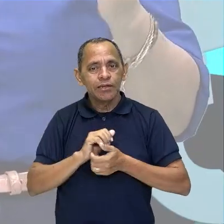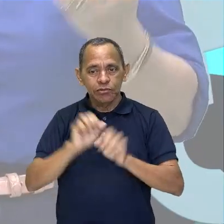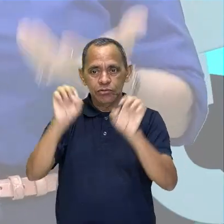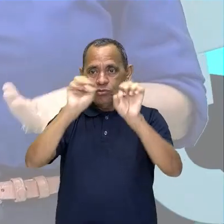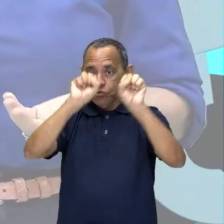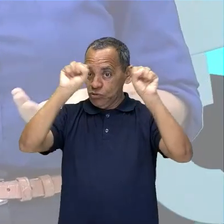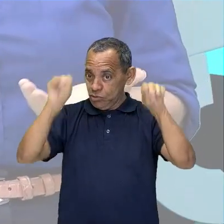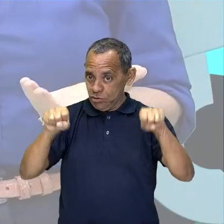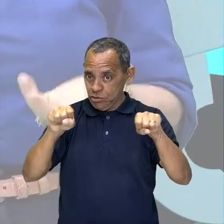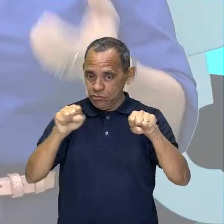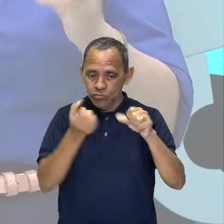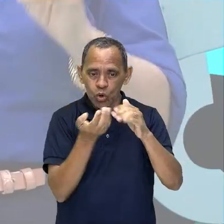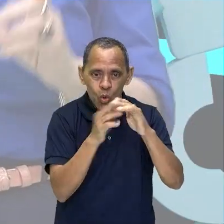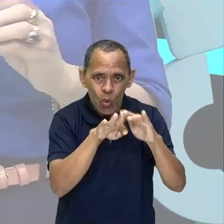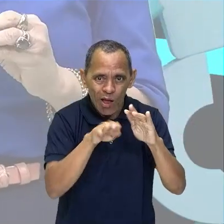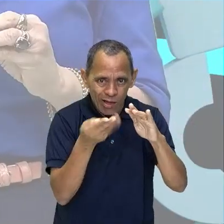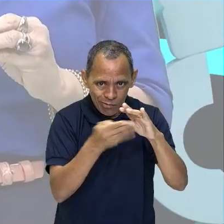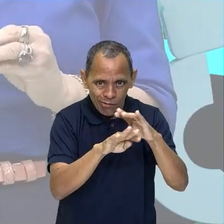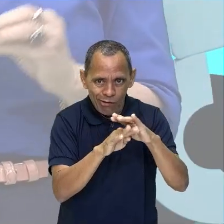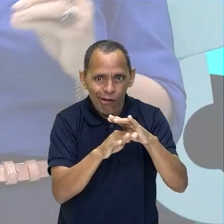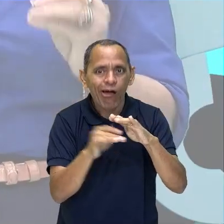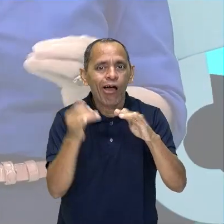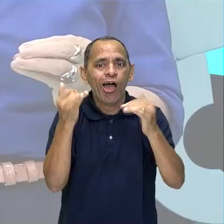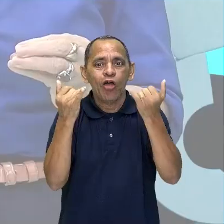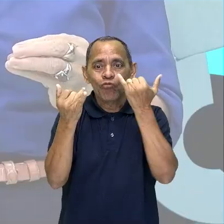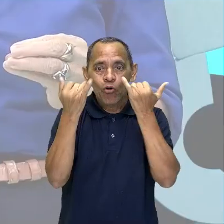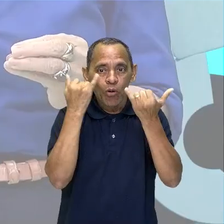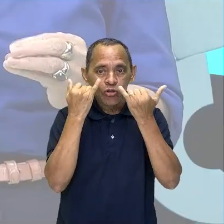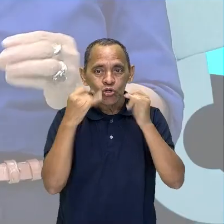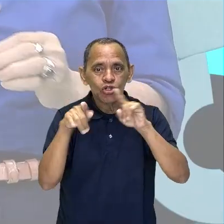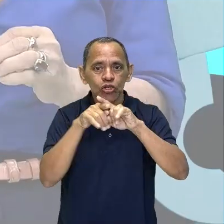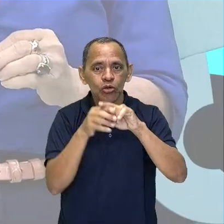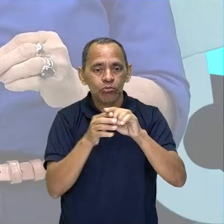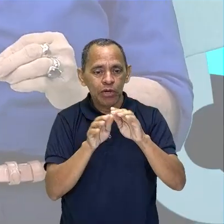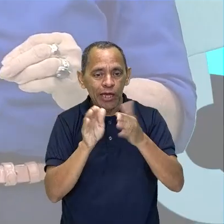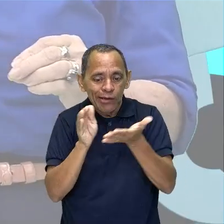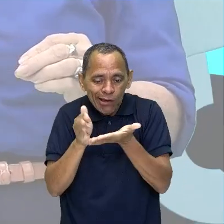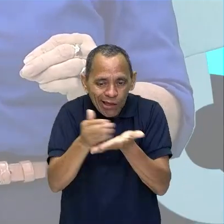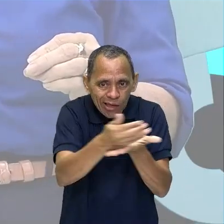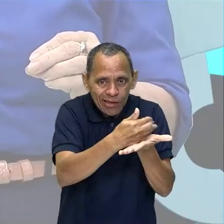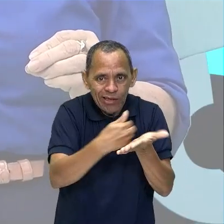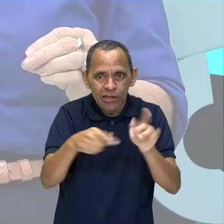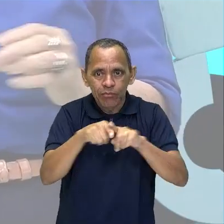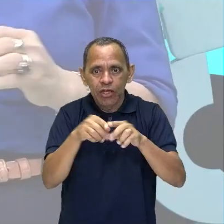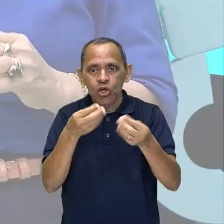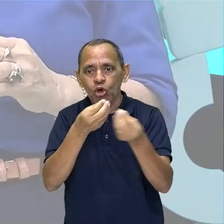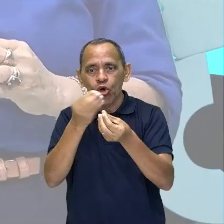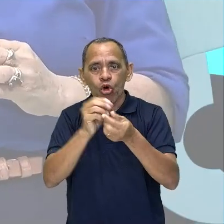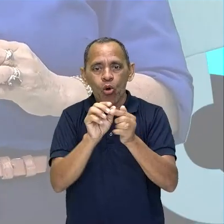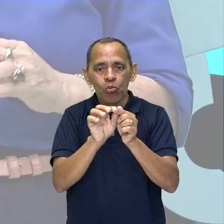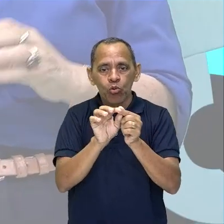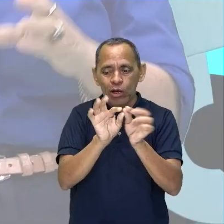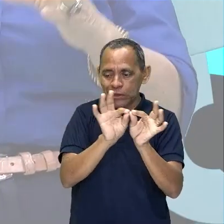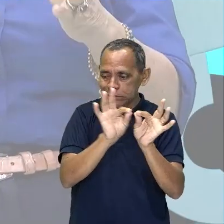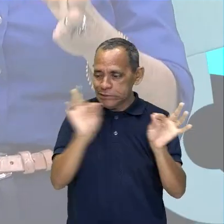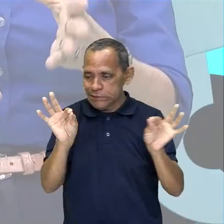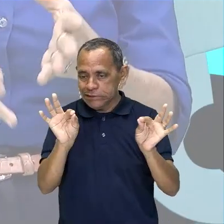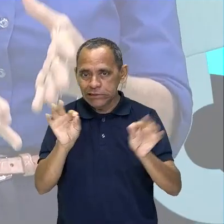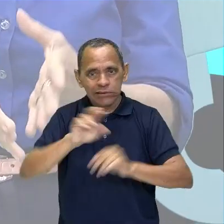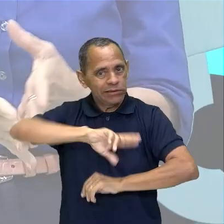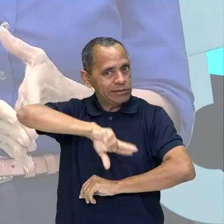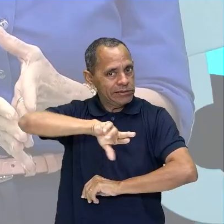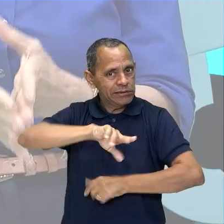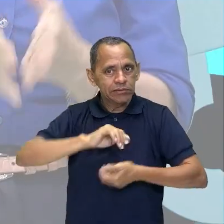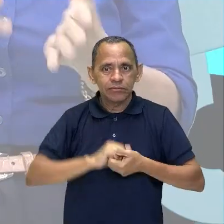de armazenamento e de recuperação de informações de forma não linear. Então,